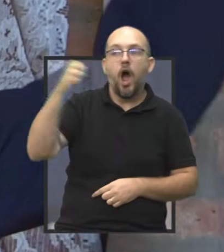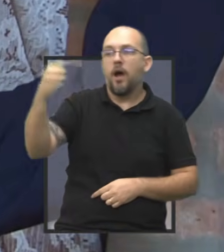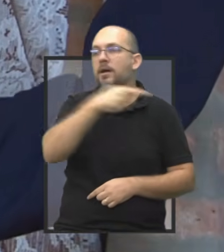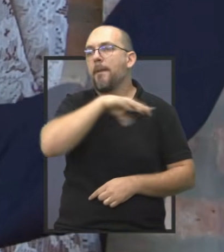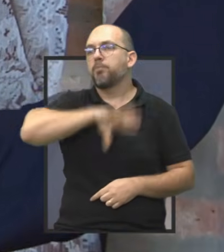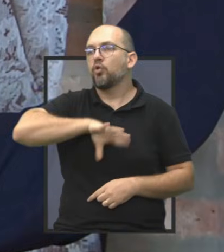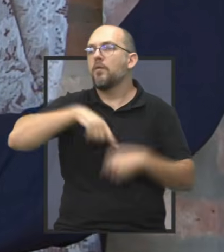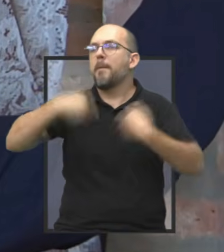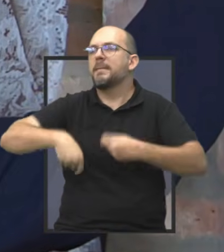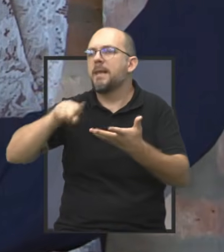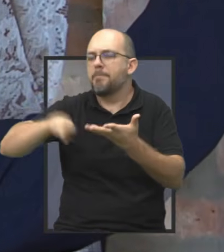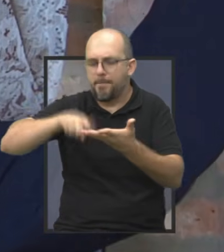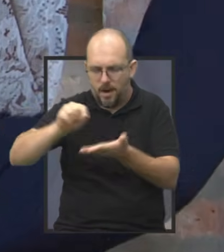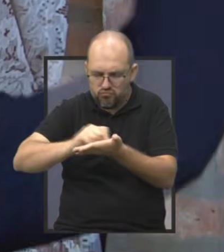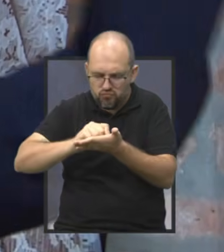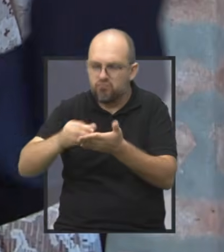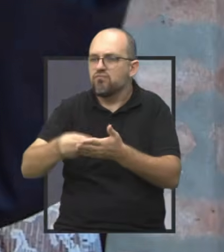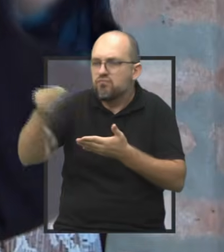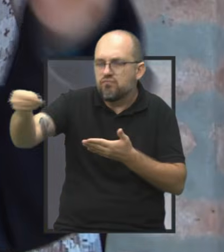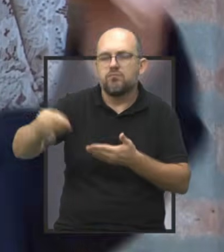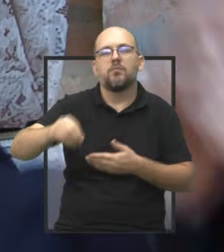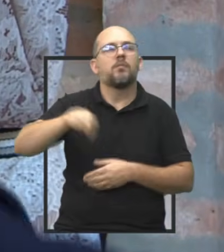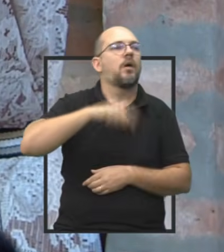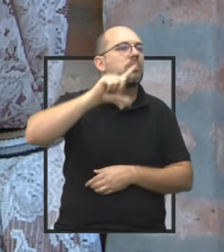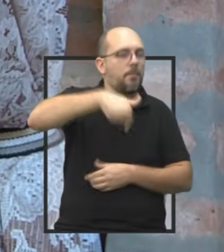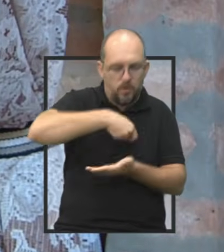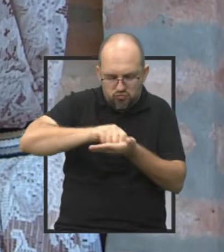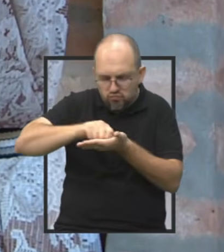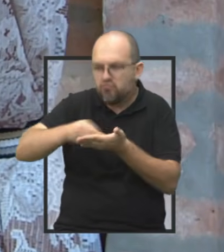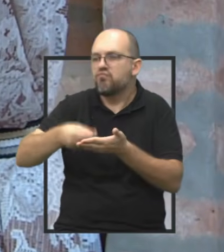Bilhetinho, pedidos do distrito. Ele